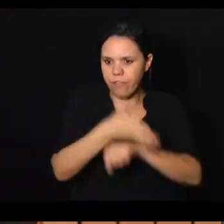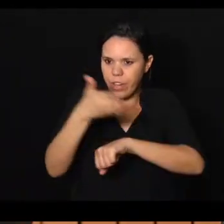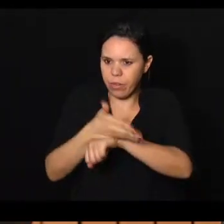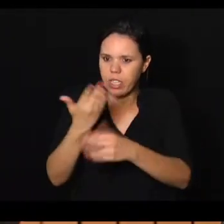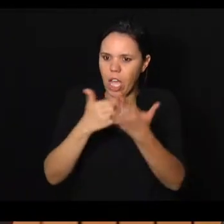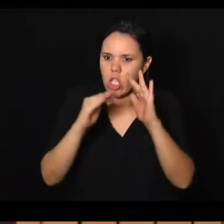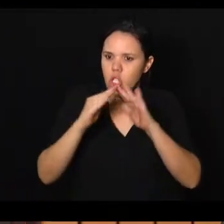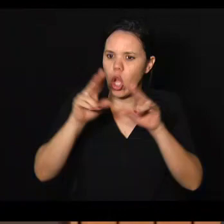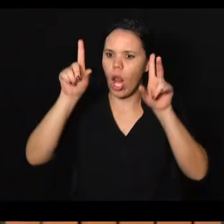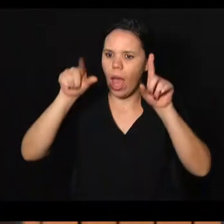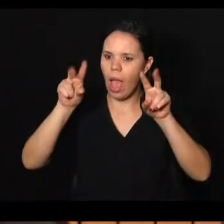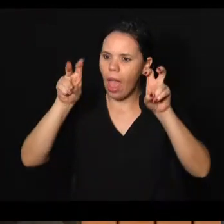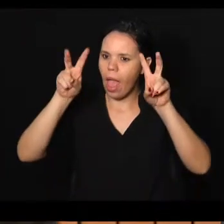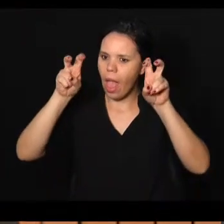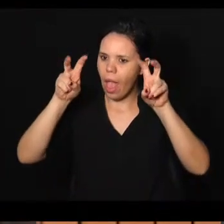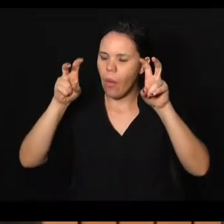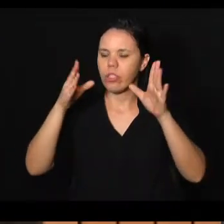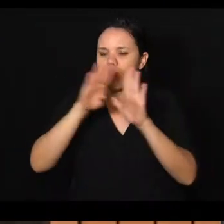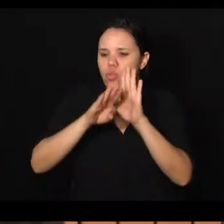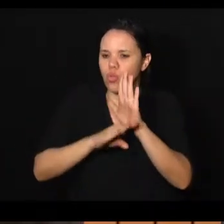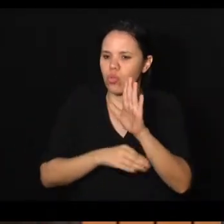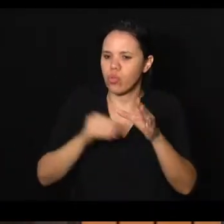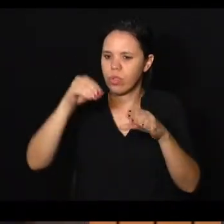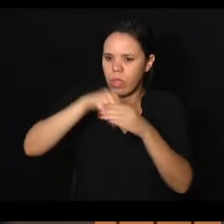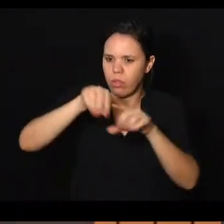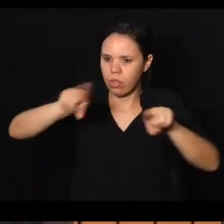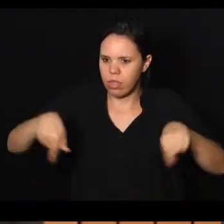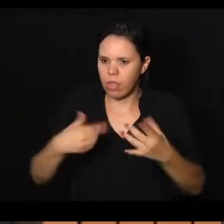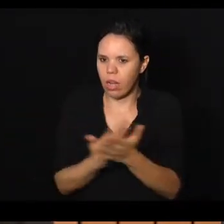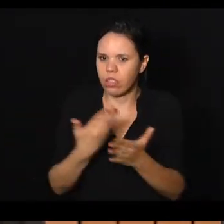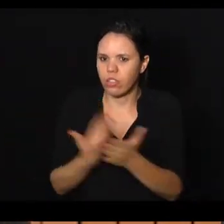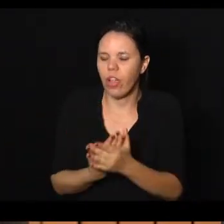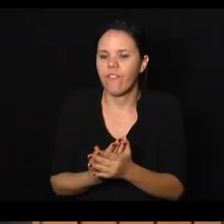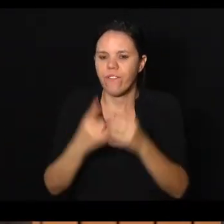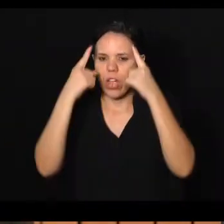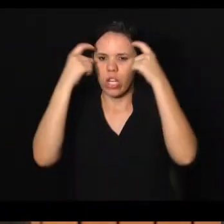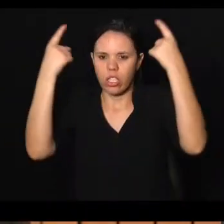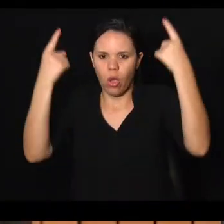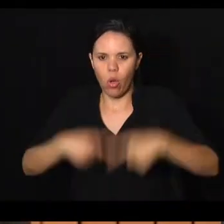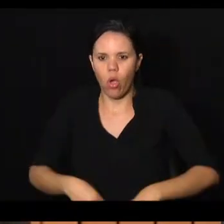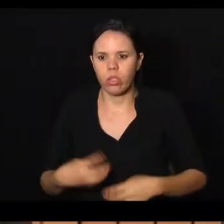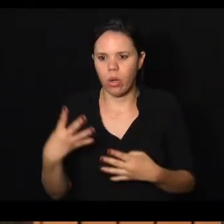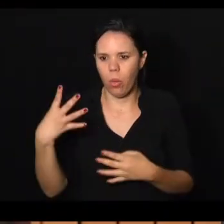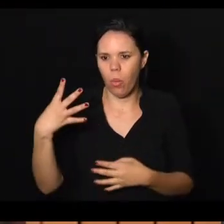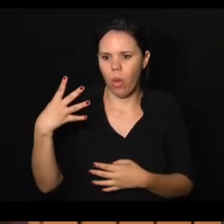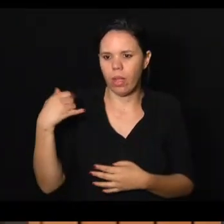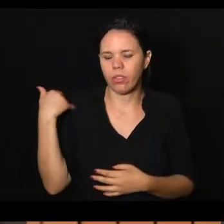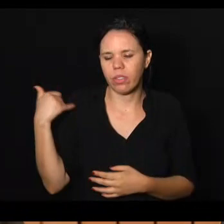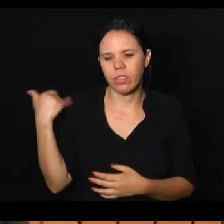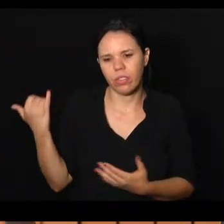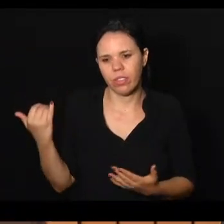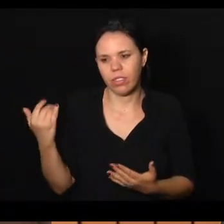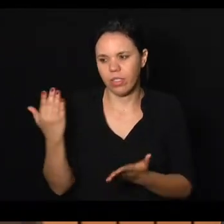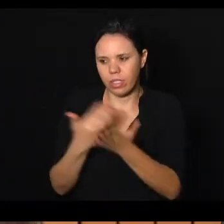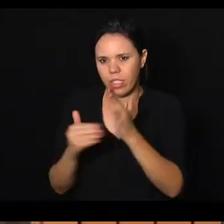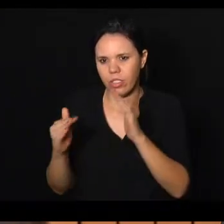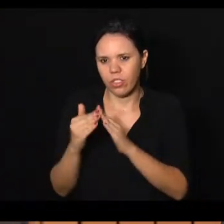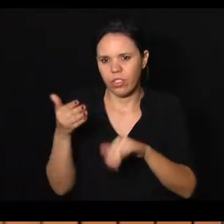as escolas brasileiras. Nós vamos falar de violência contra a mulher a partir de 4 anos na